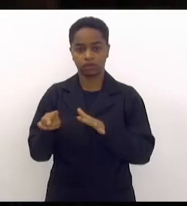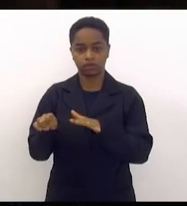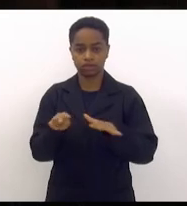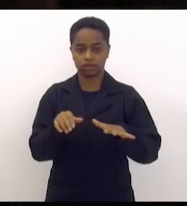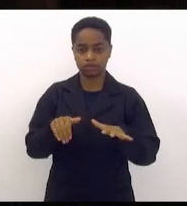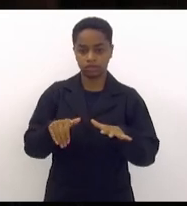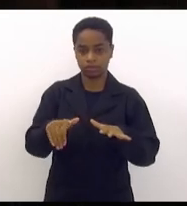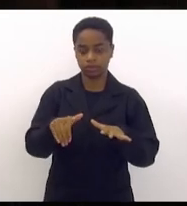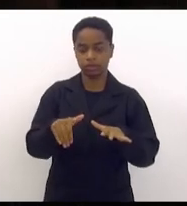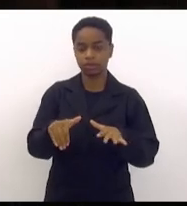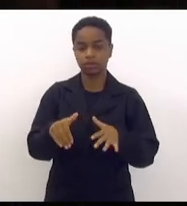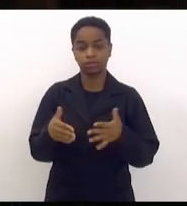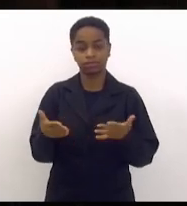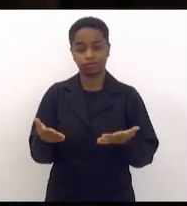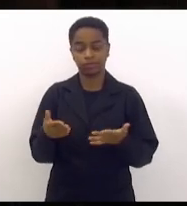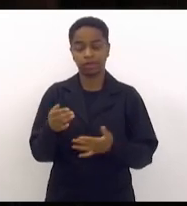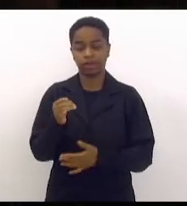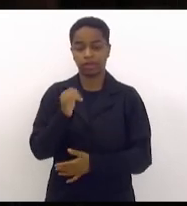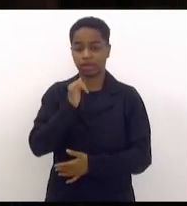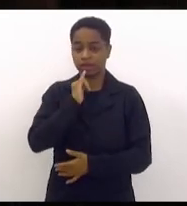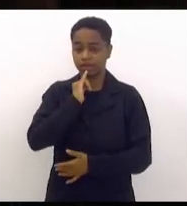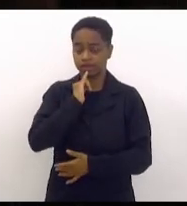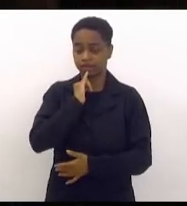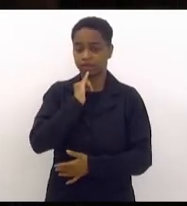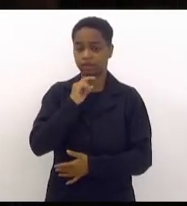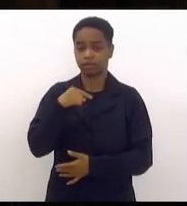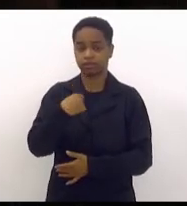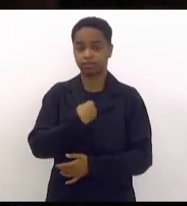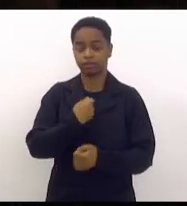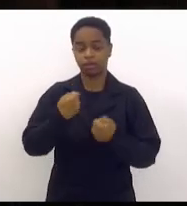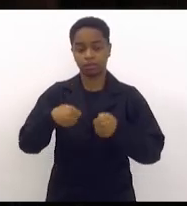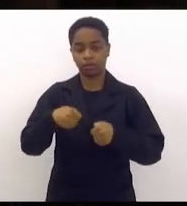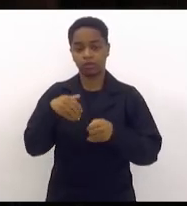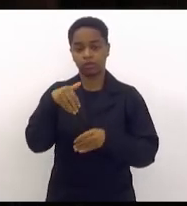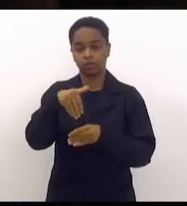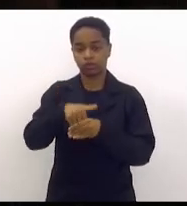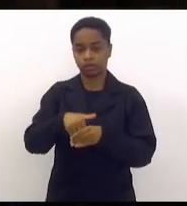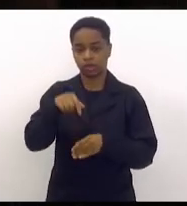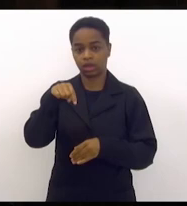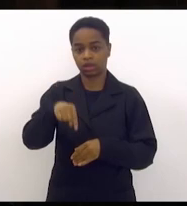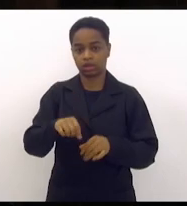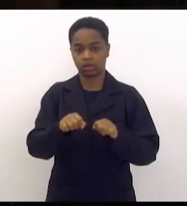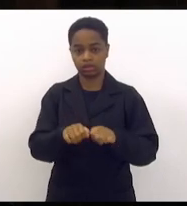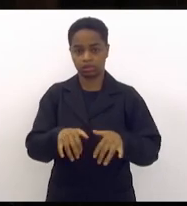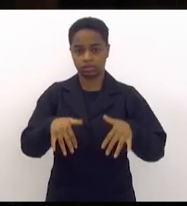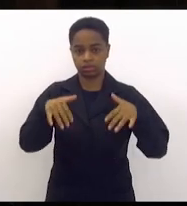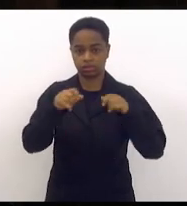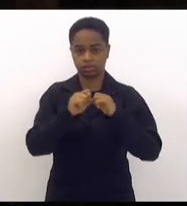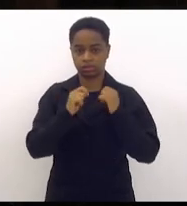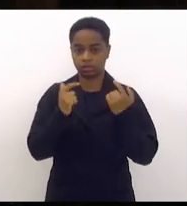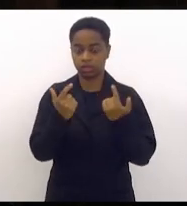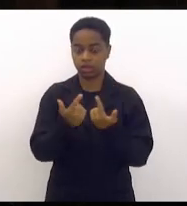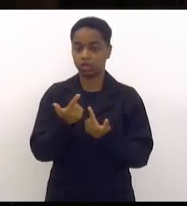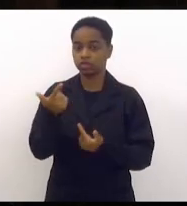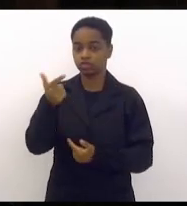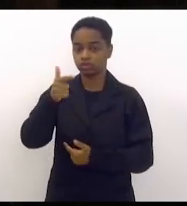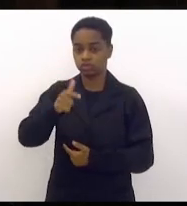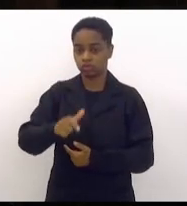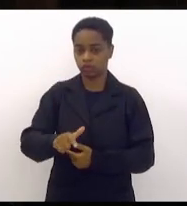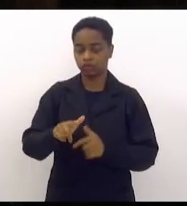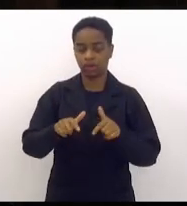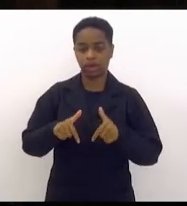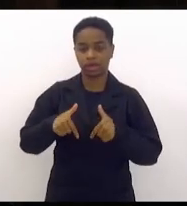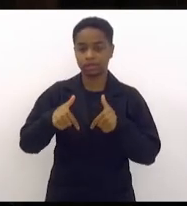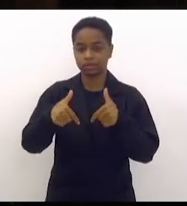nós infelizmente tivemos que votar aqui no plenário da Assembleia Legislativa mais uma medida